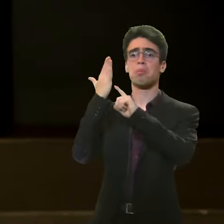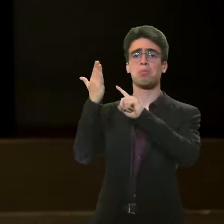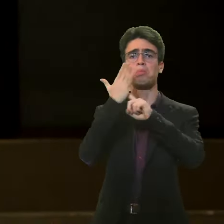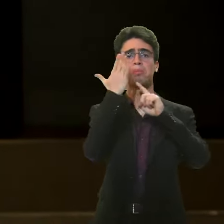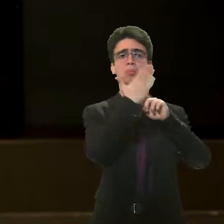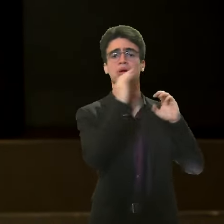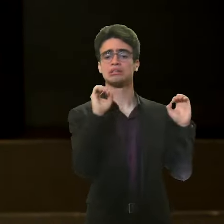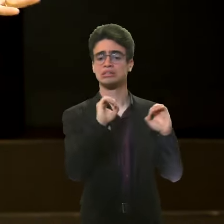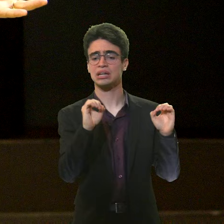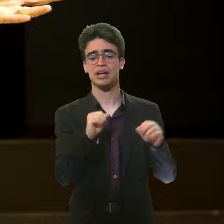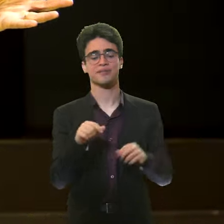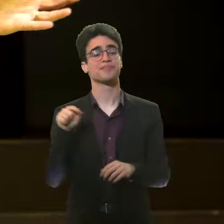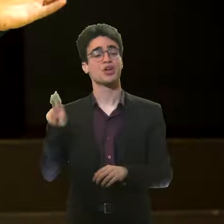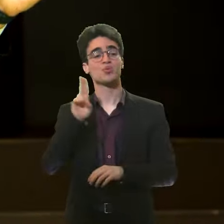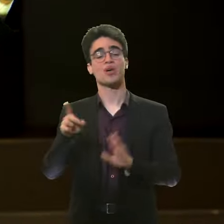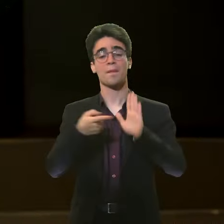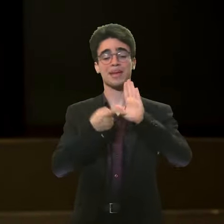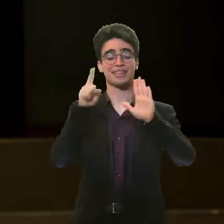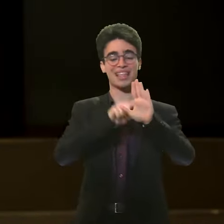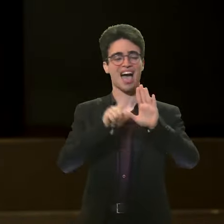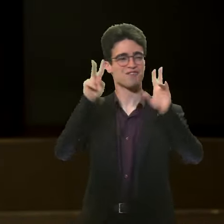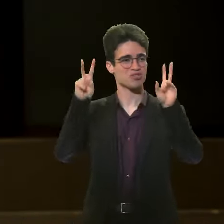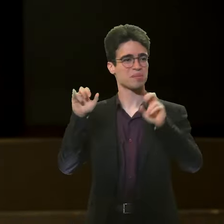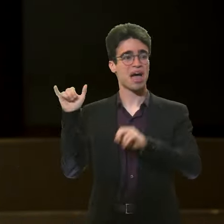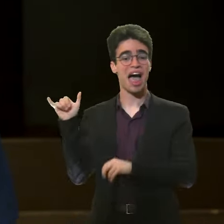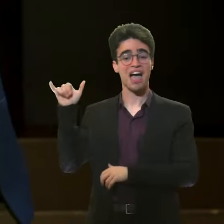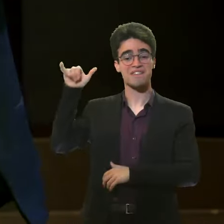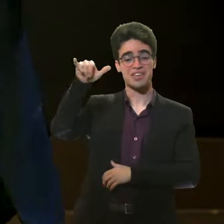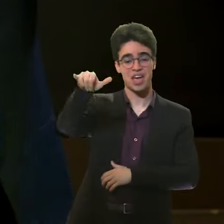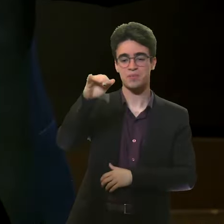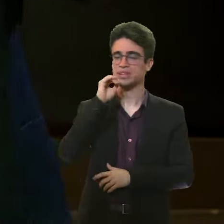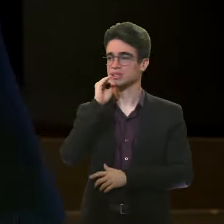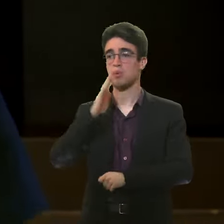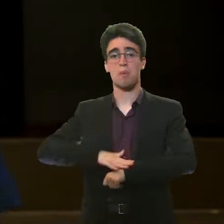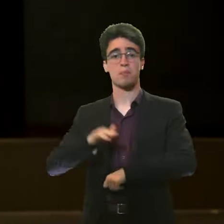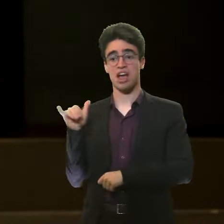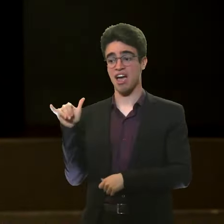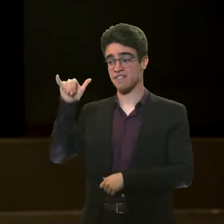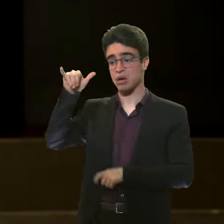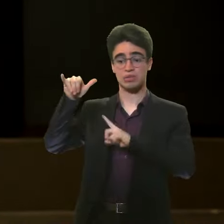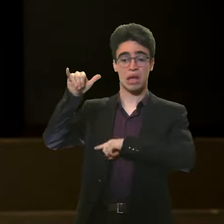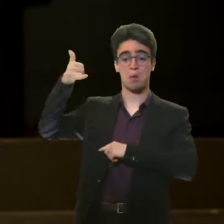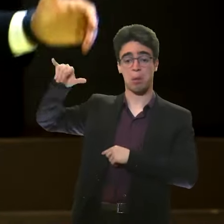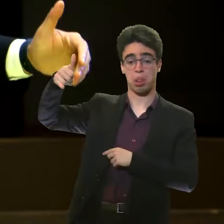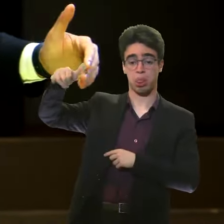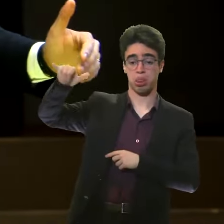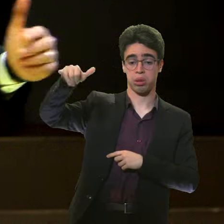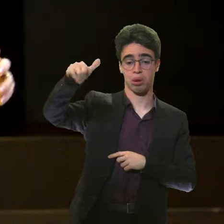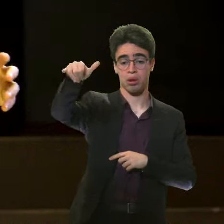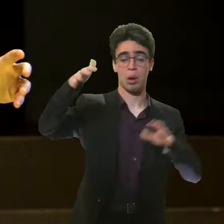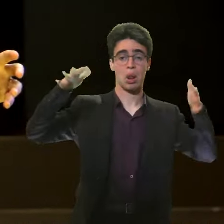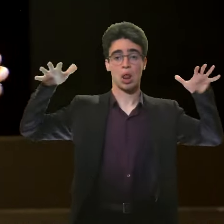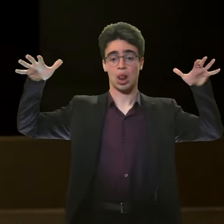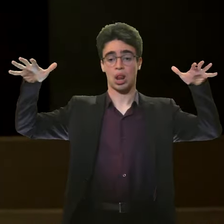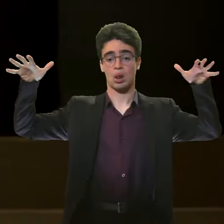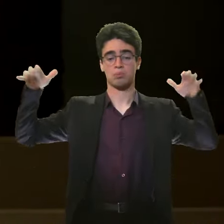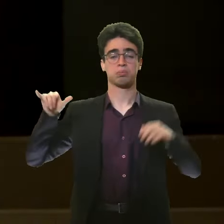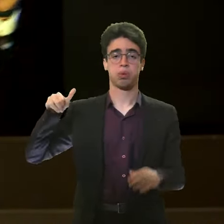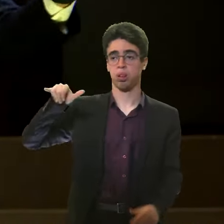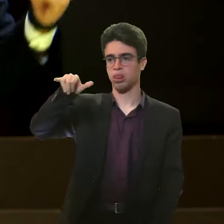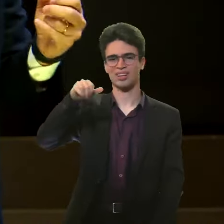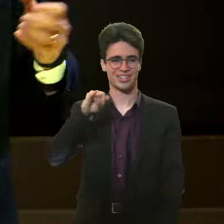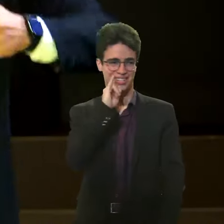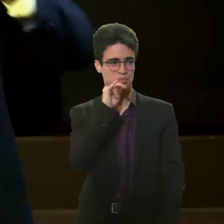usava a analogia dos aviões. Ele falava, o avião quando passa no meio de uma turbulência, no meio de uma tempestade, no meio das nuvens, o que ele faz? O piloto não